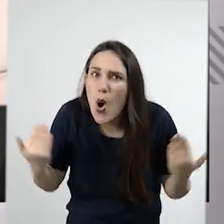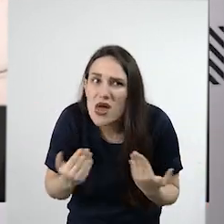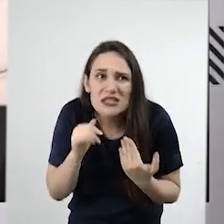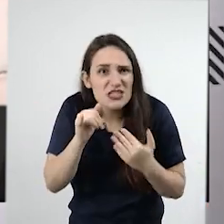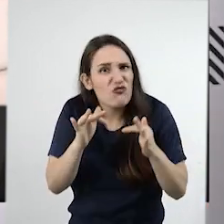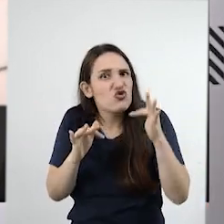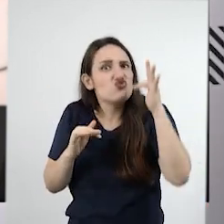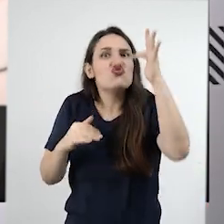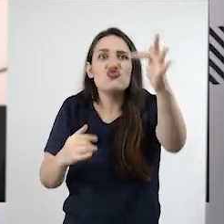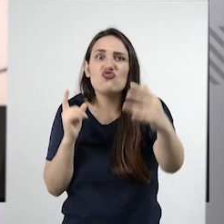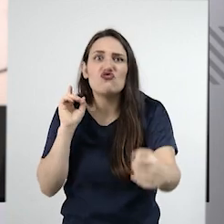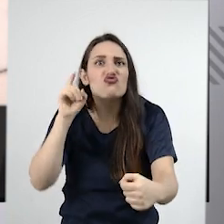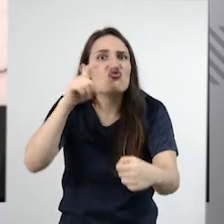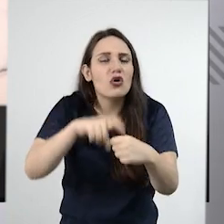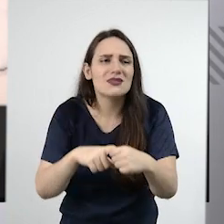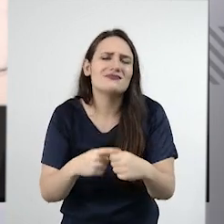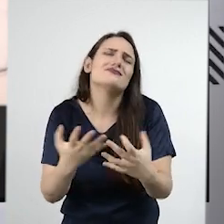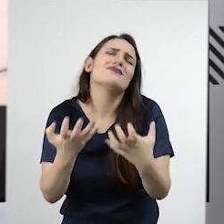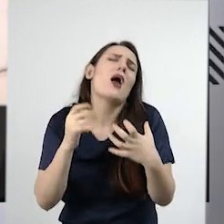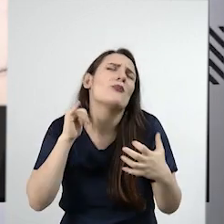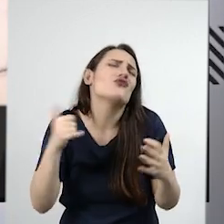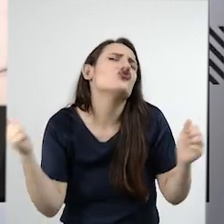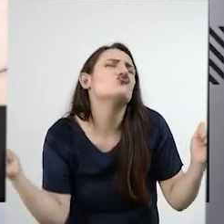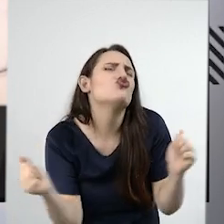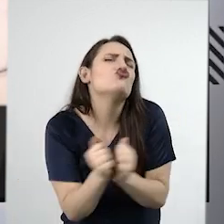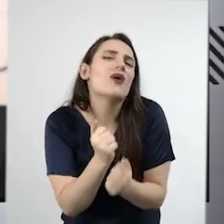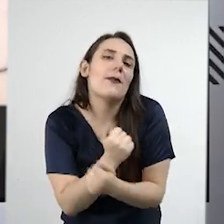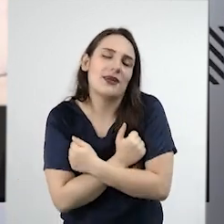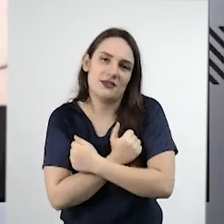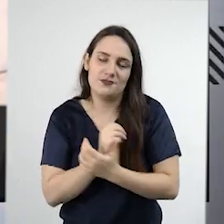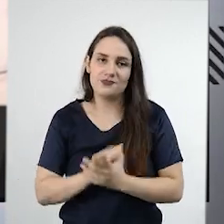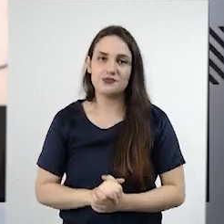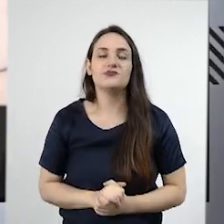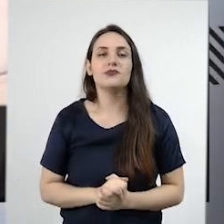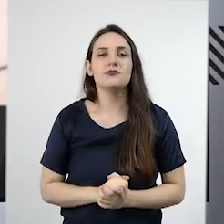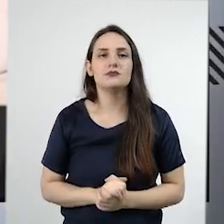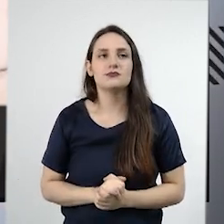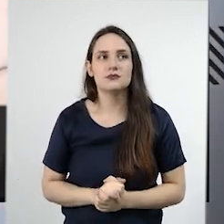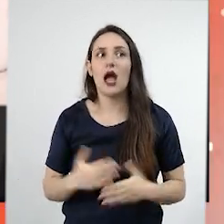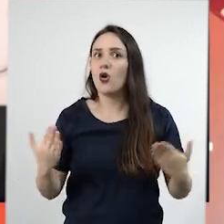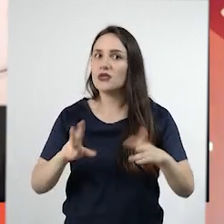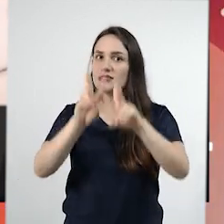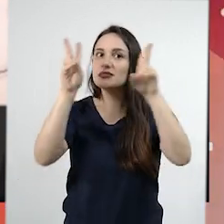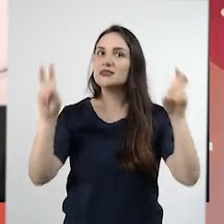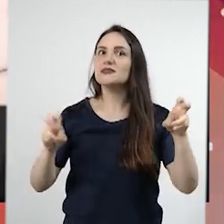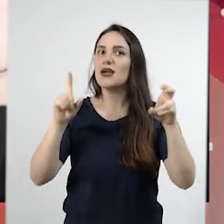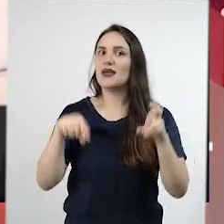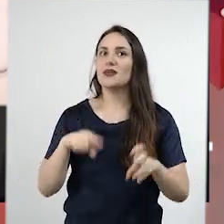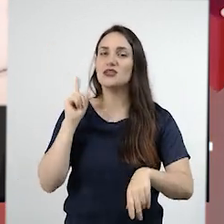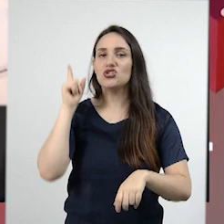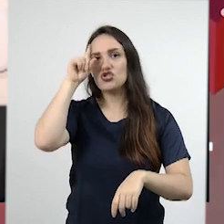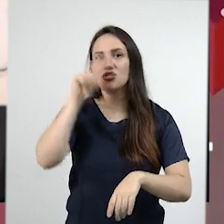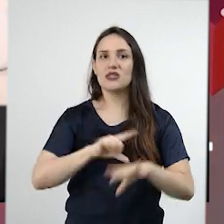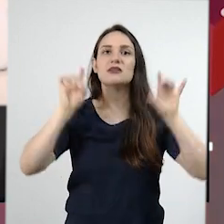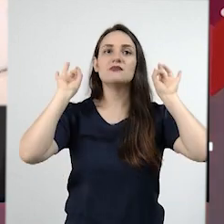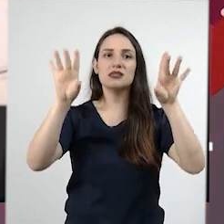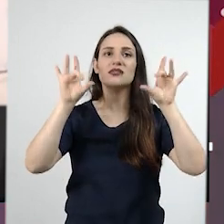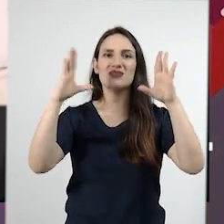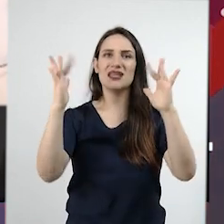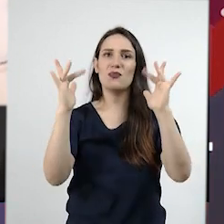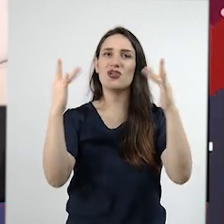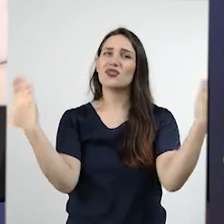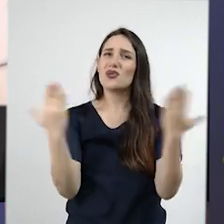dos Namorados, a gente sabe que é um momento complicado, né? A solidão já causa sequelas ruins em